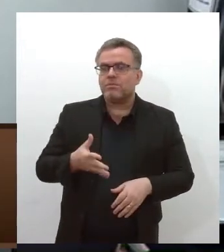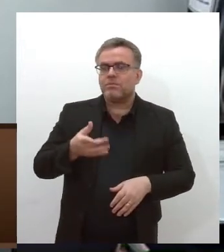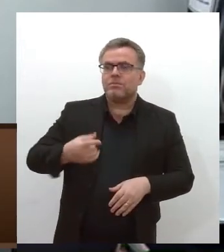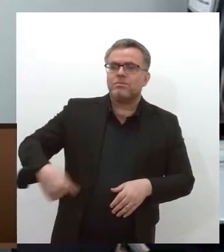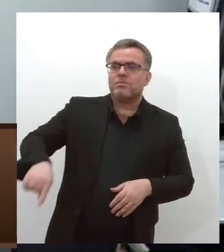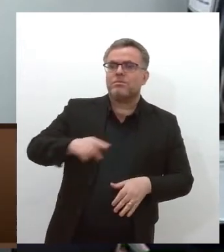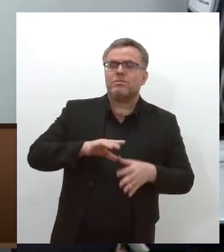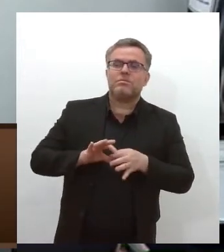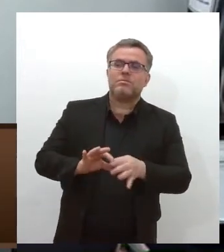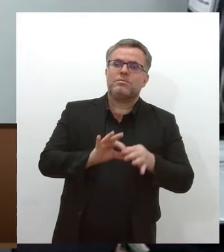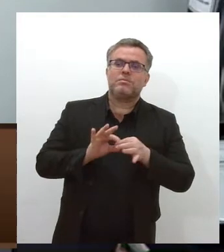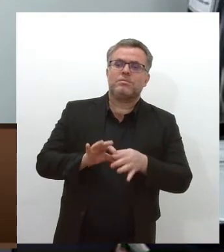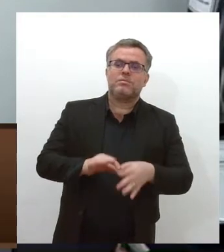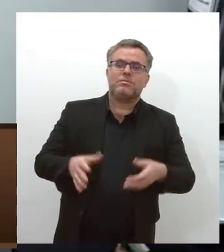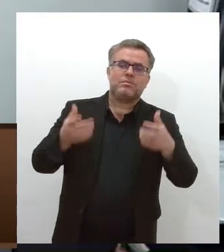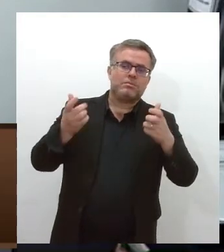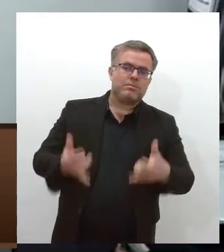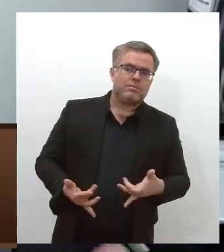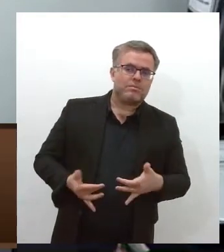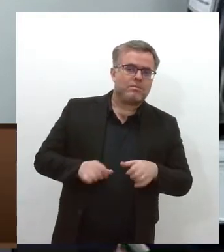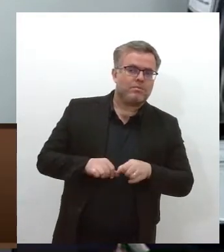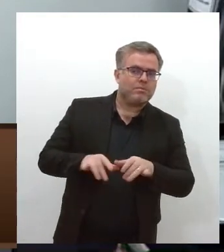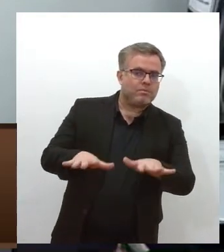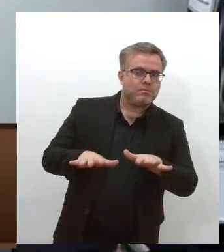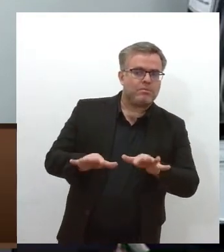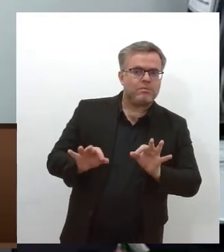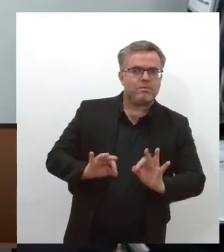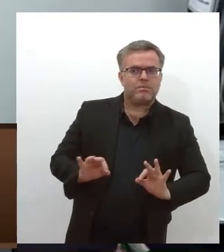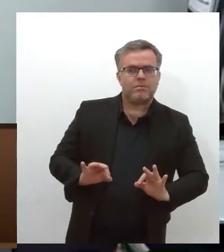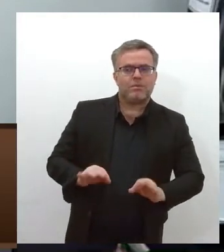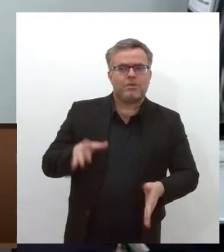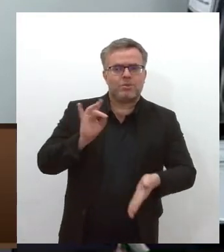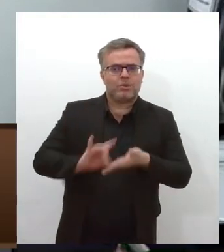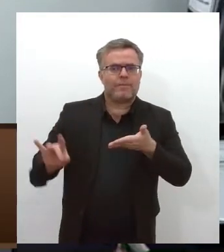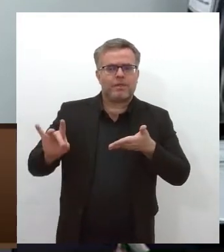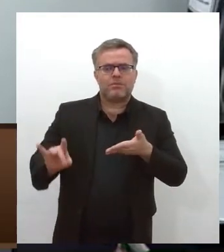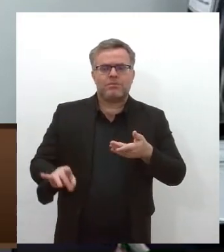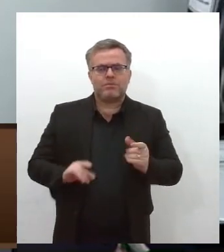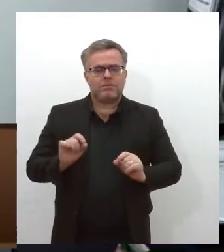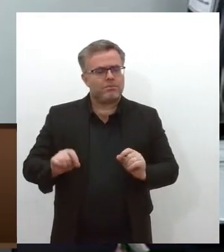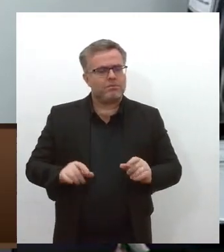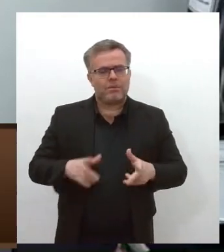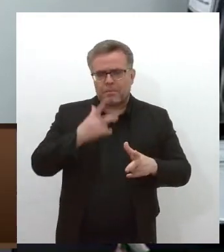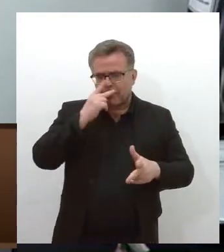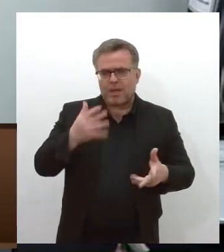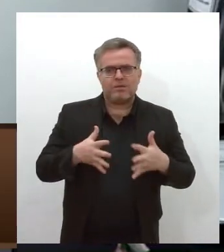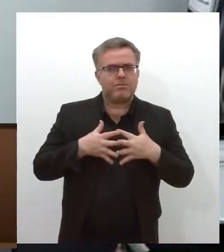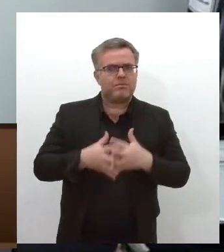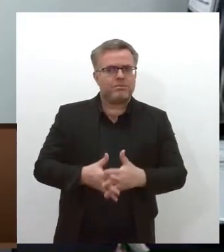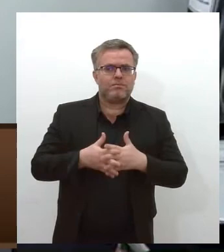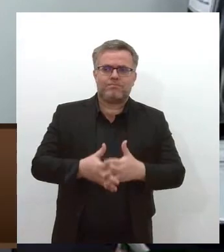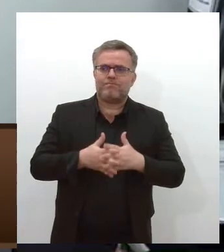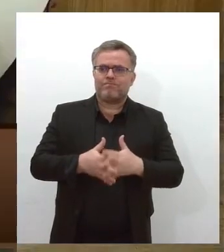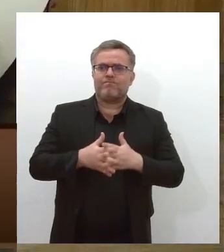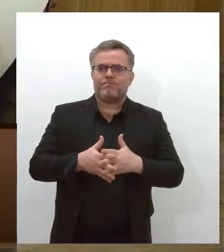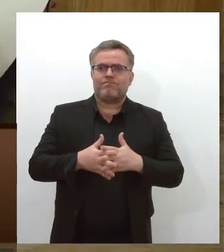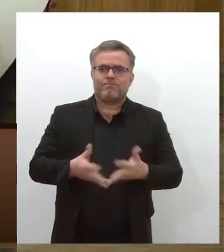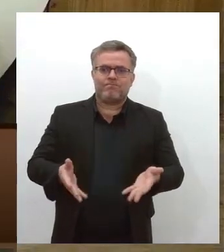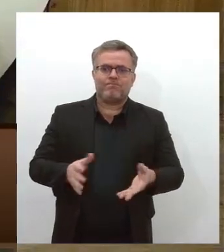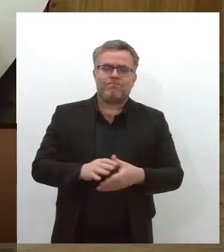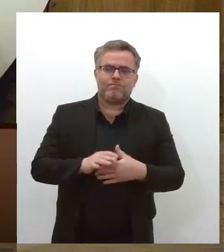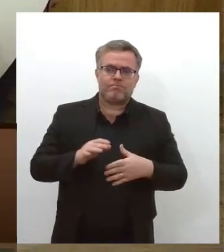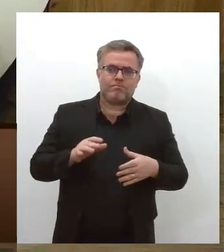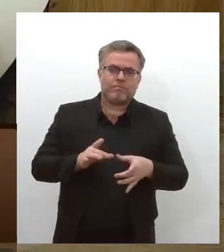falar em polarização no sentido de inimigos é ir contra o próprio sentido da existência democrática.